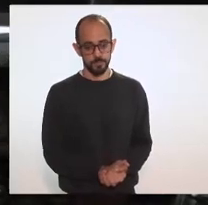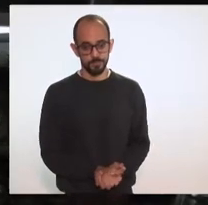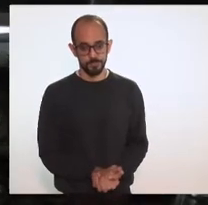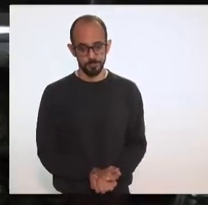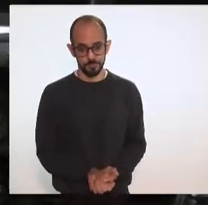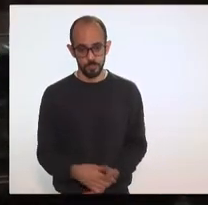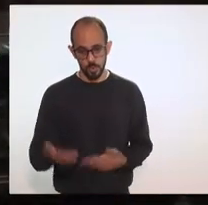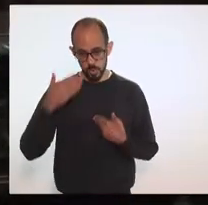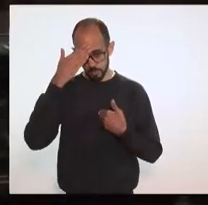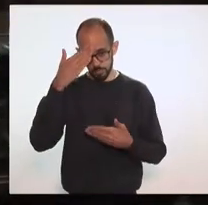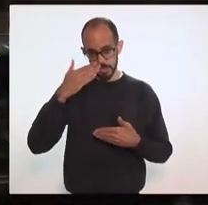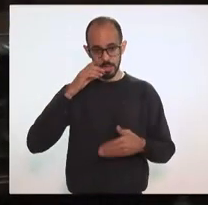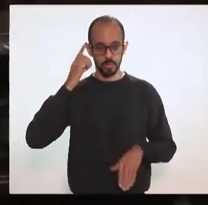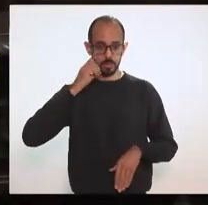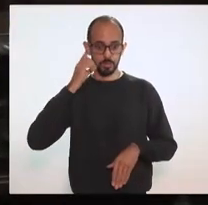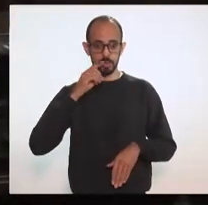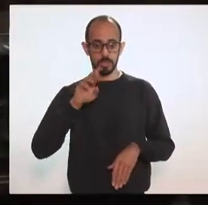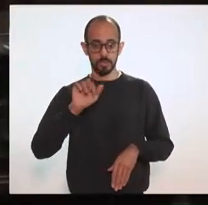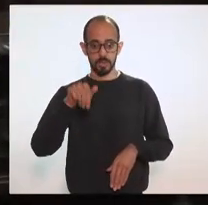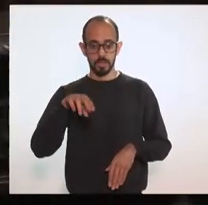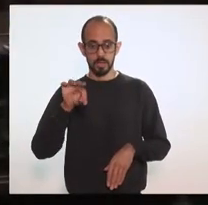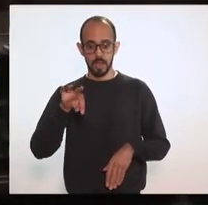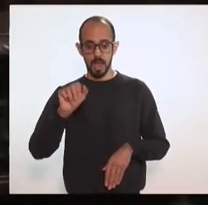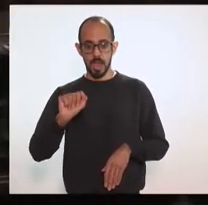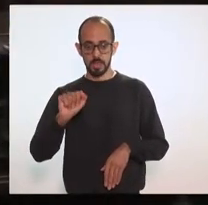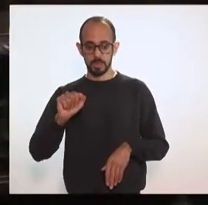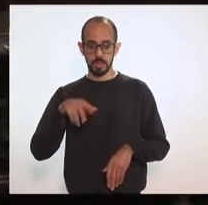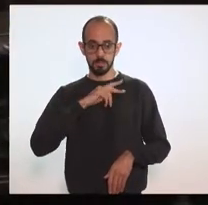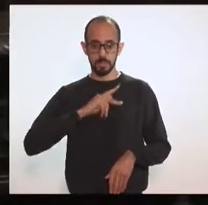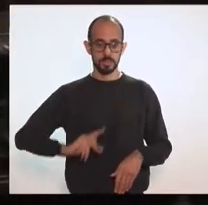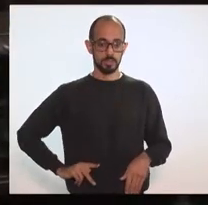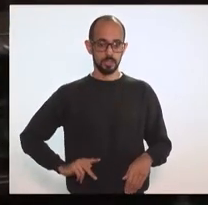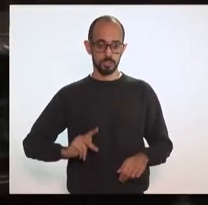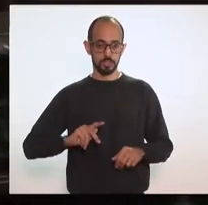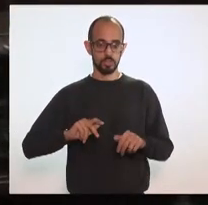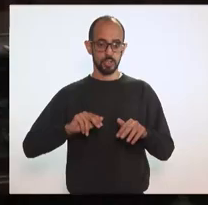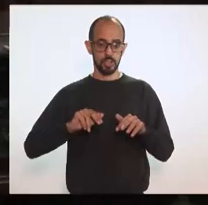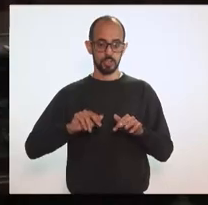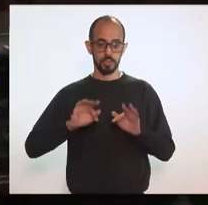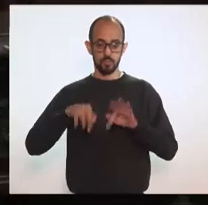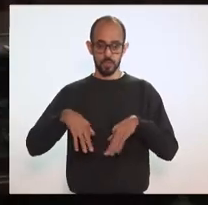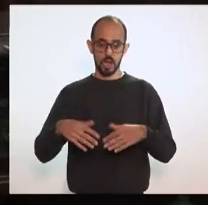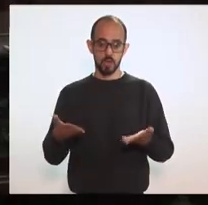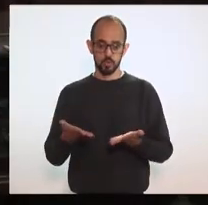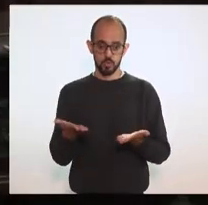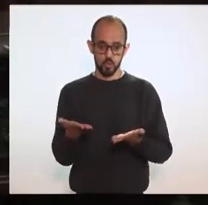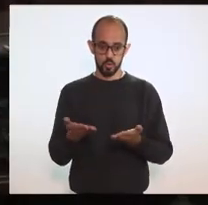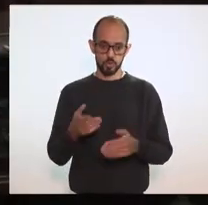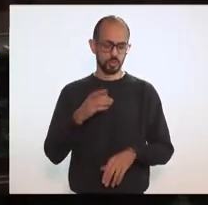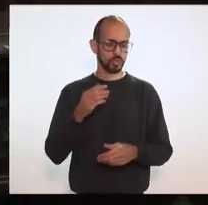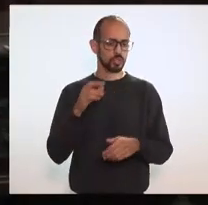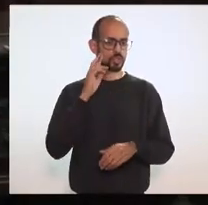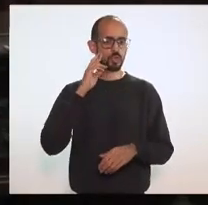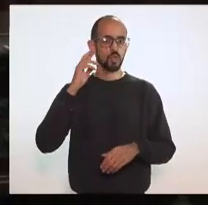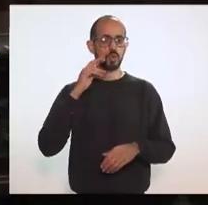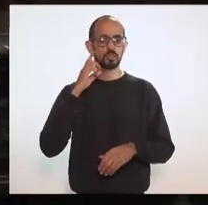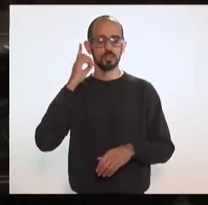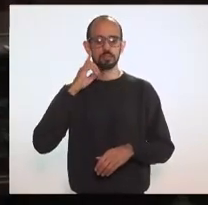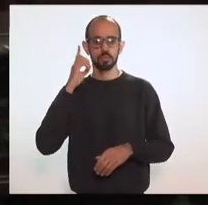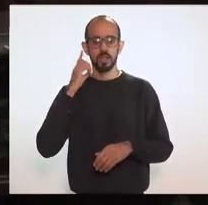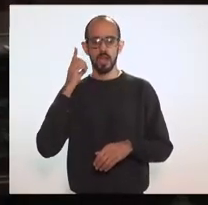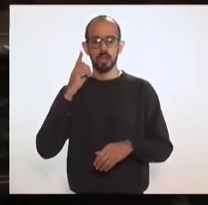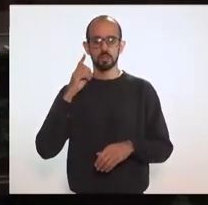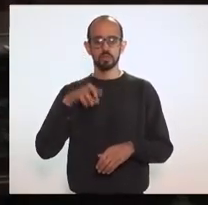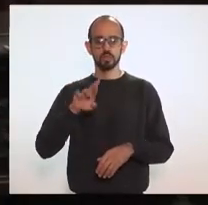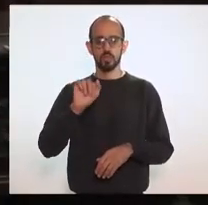obrigado Deputado a Renata Souza que Preside a este expediente final senhoras deputadas e senhores deputados deputados Rodrigo Amorim